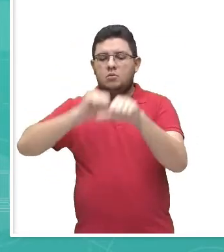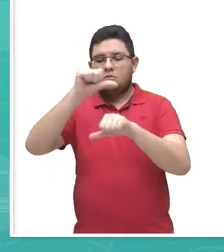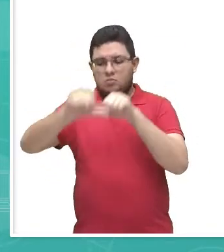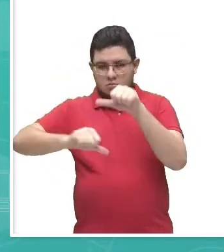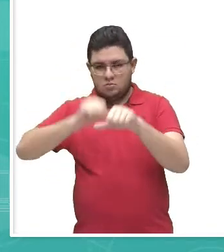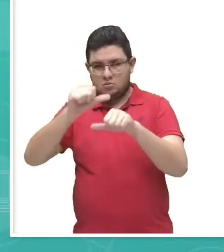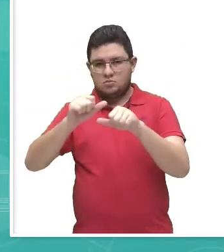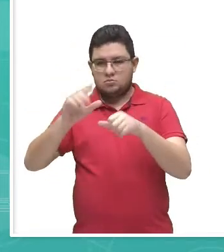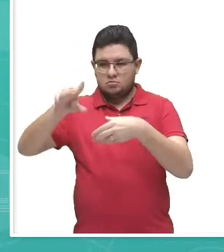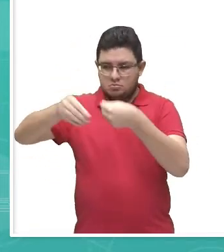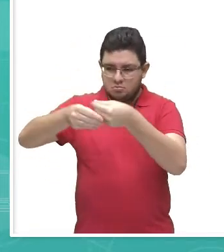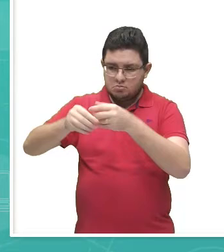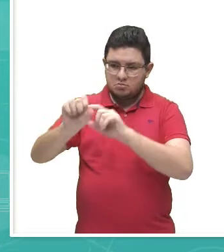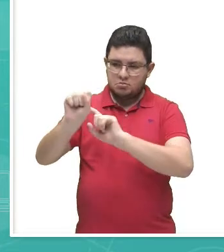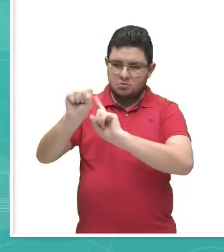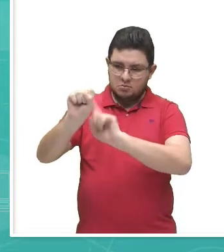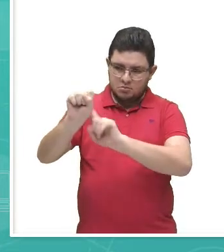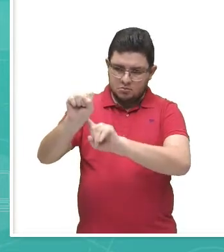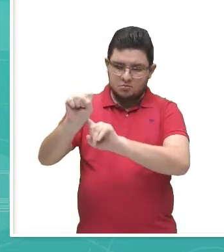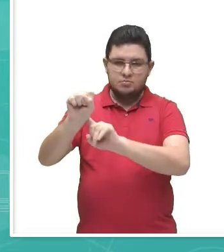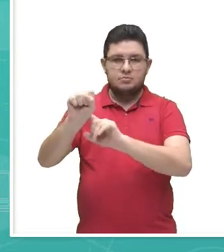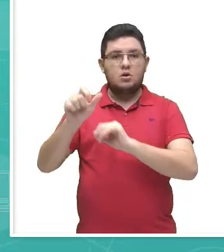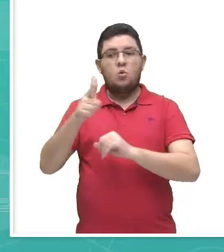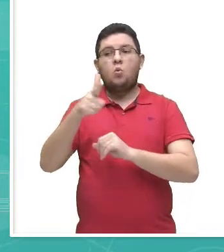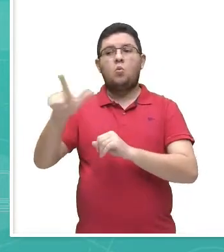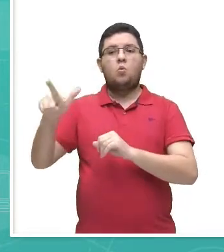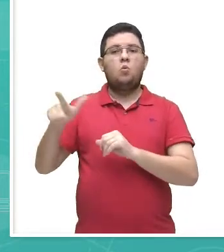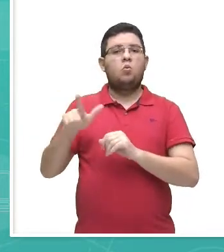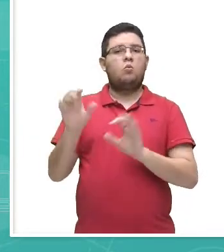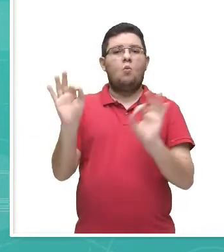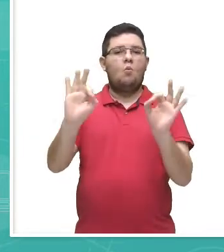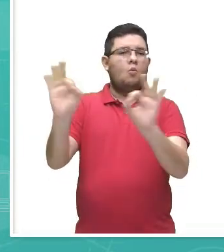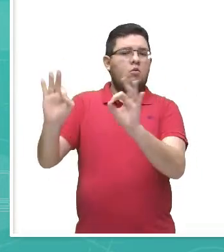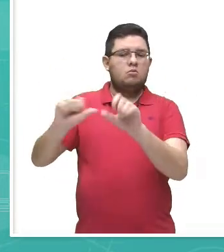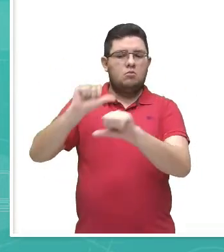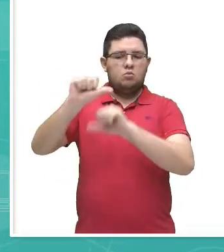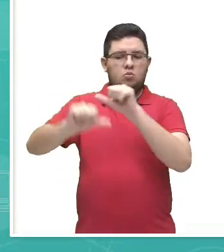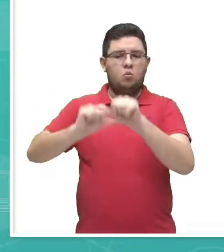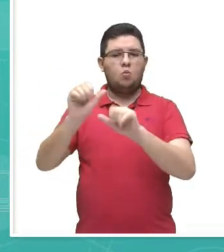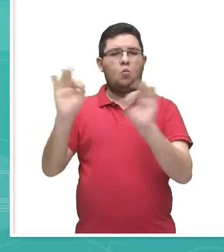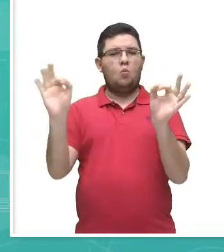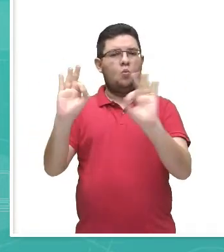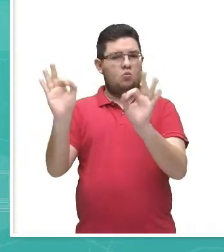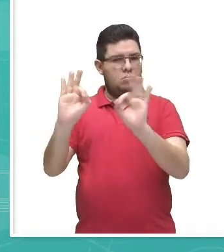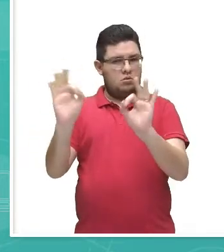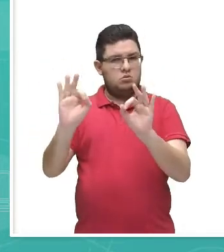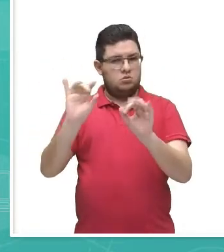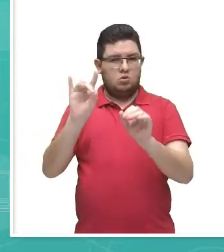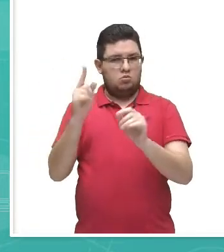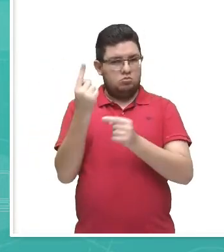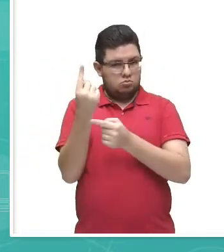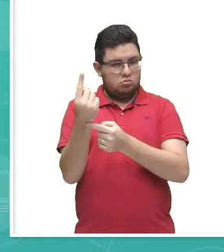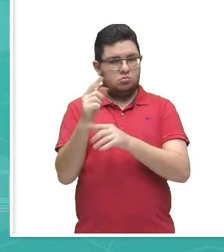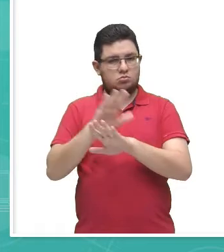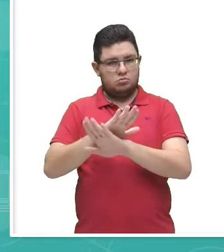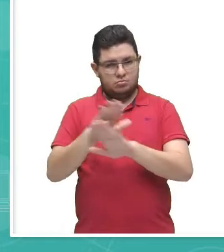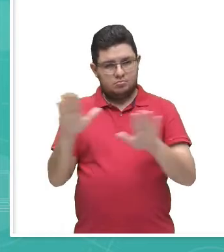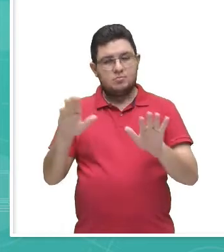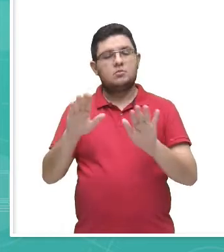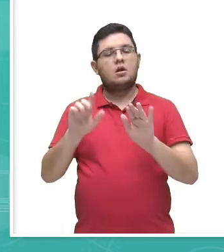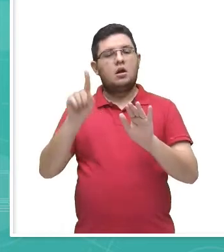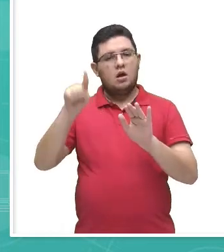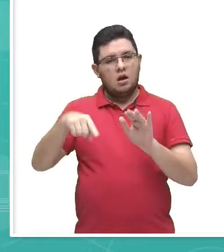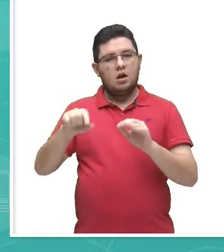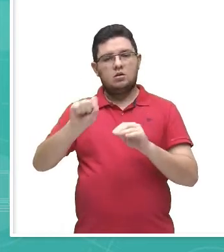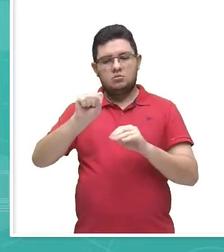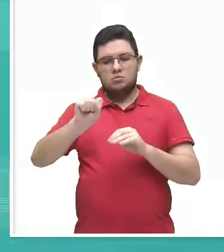de S, então todas as outras opções ele não sofre nenhuma alteração. Isso é simple present, tá? O único ponto